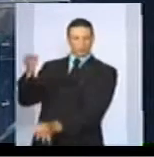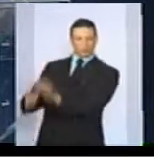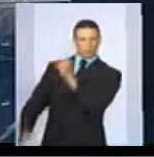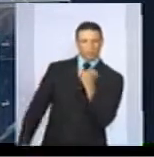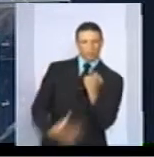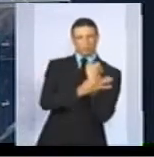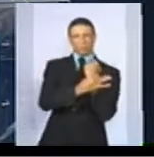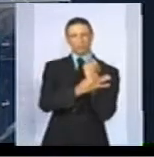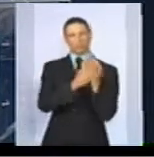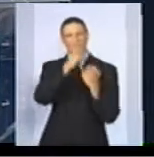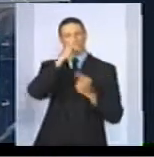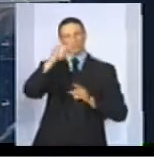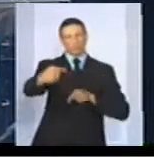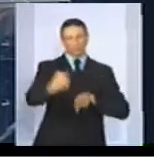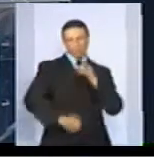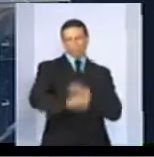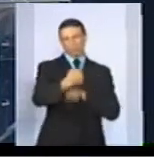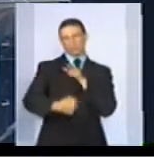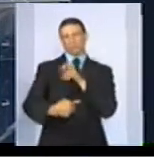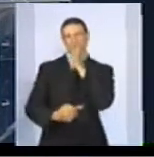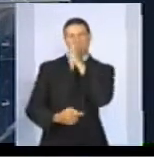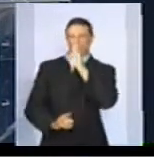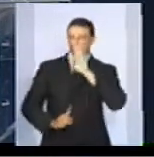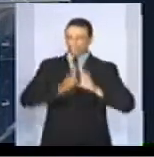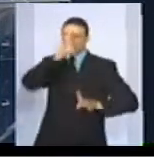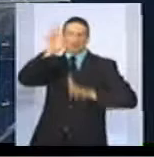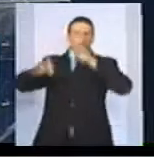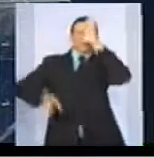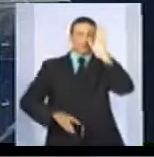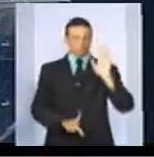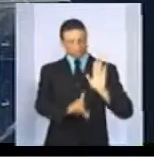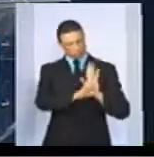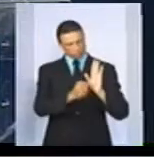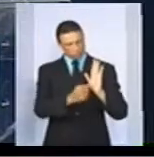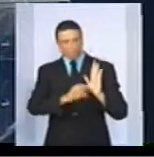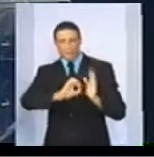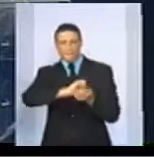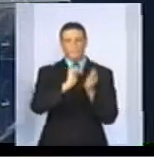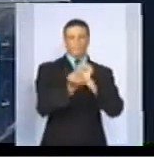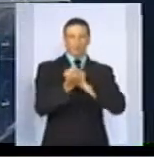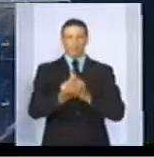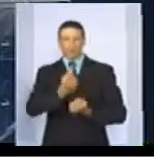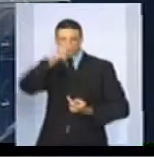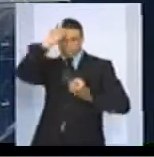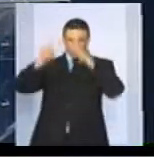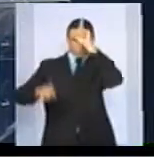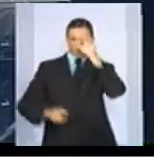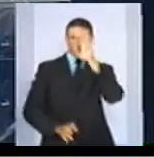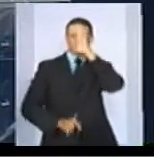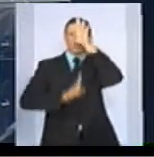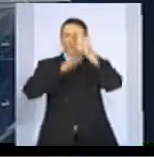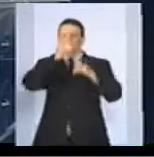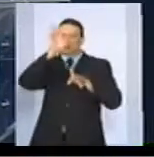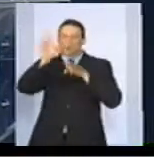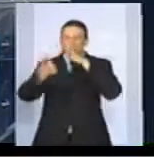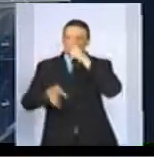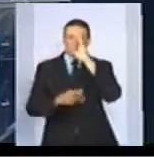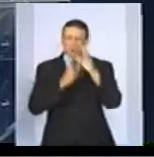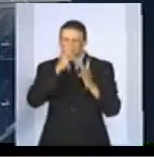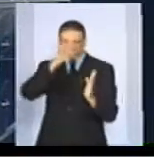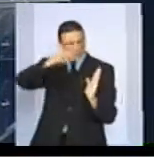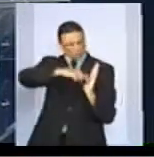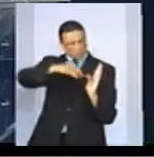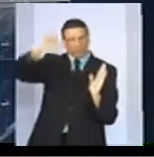impõe de forma abrupta mudanças nas vigentes com repercussões extremamente